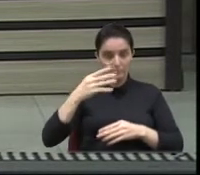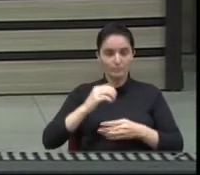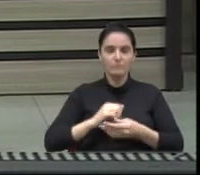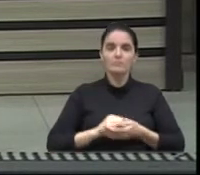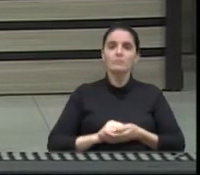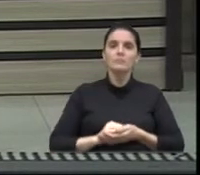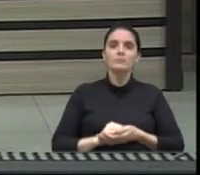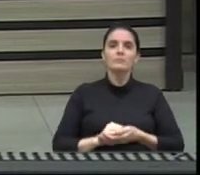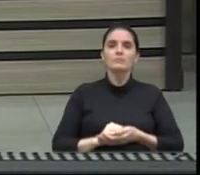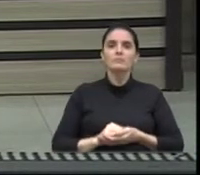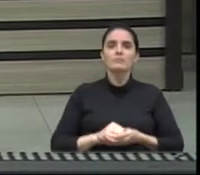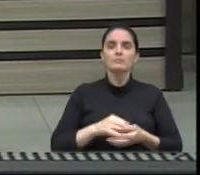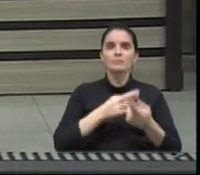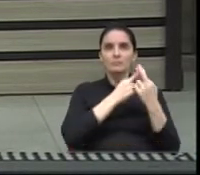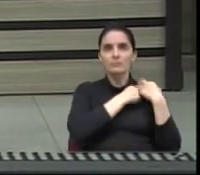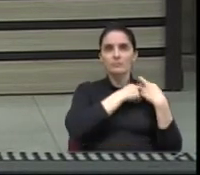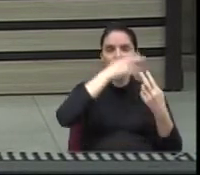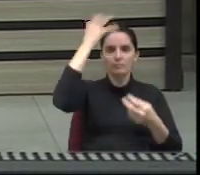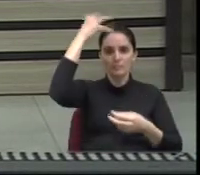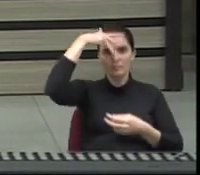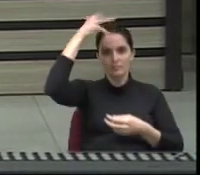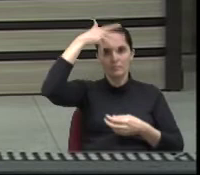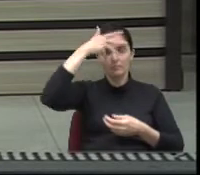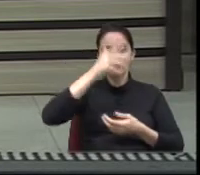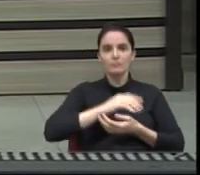Vereadora Érica Tanque. Em discussão.